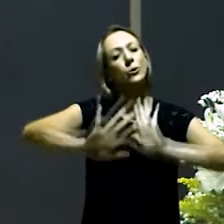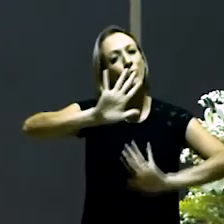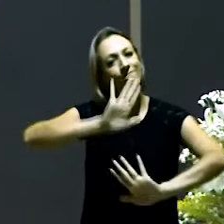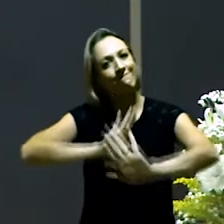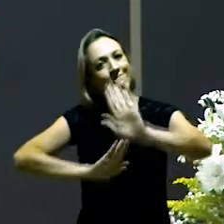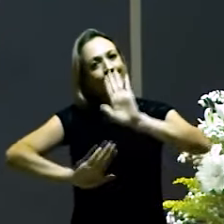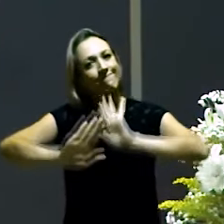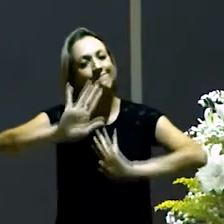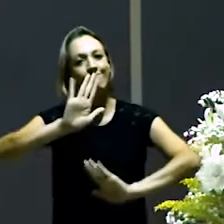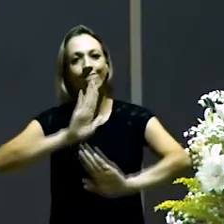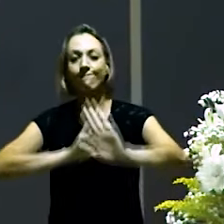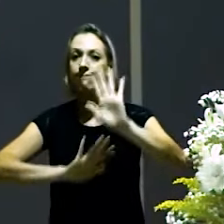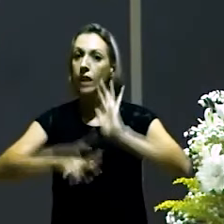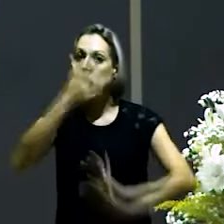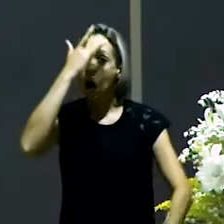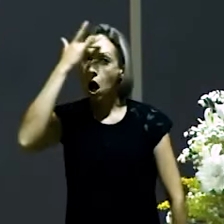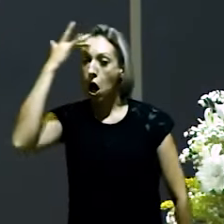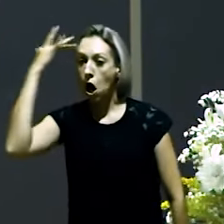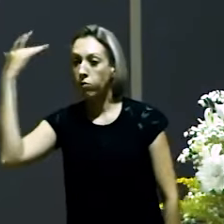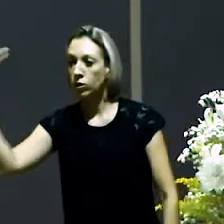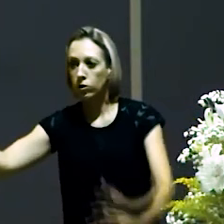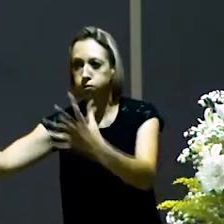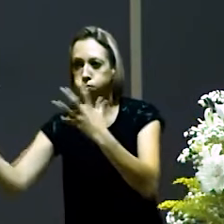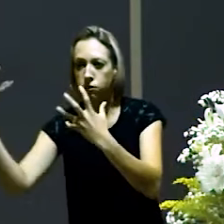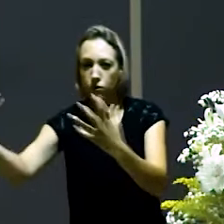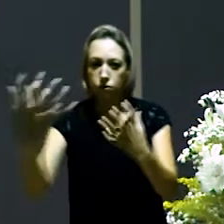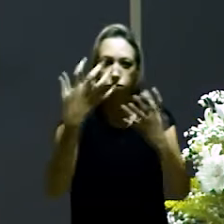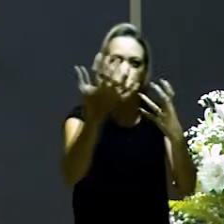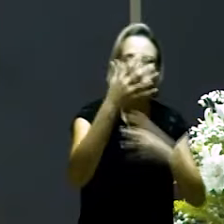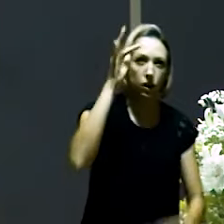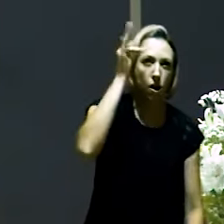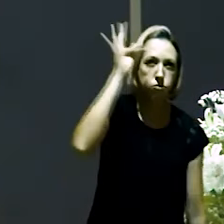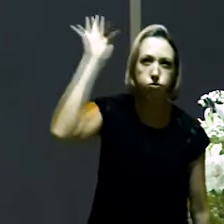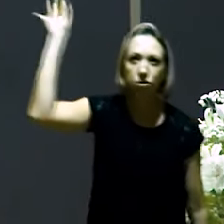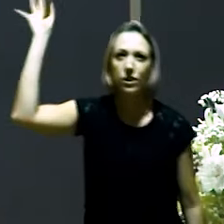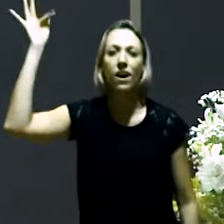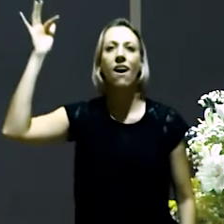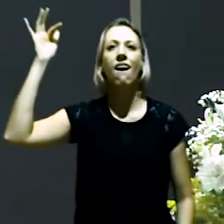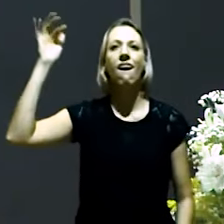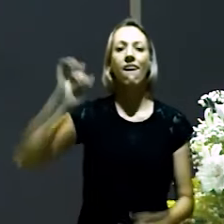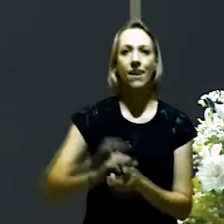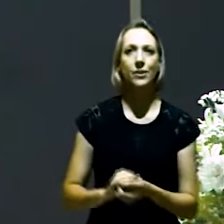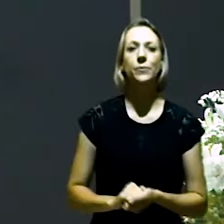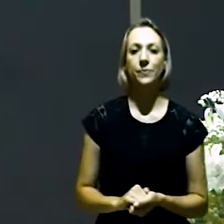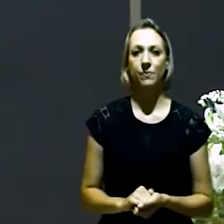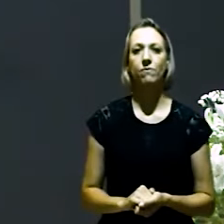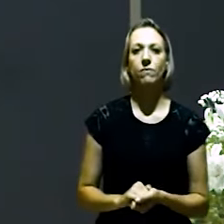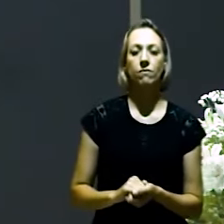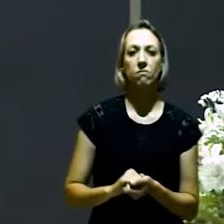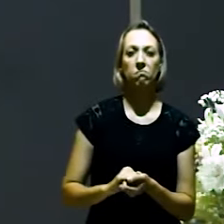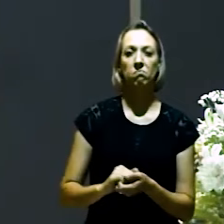ninguém venha a enredá-los com sua filosofia e vãs sutilezas, conforme a tradição dos homens, conforme